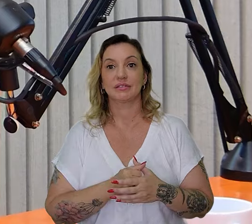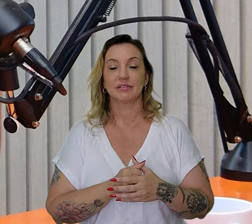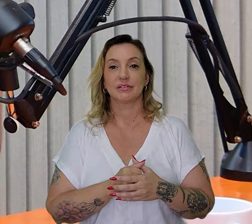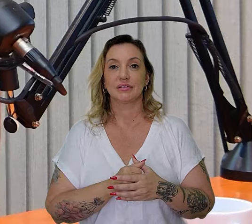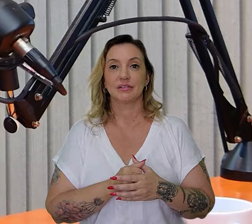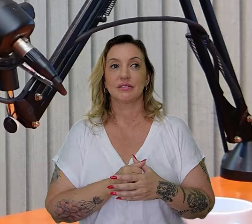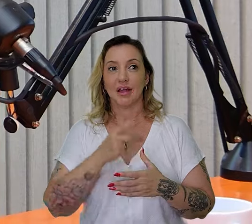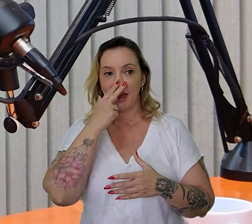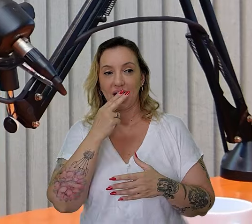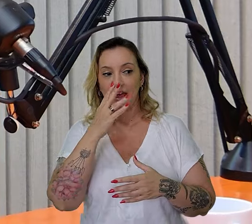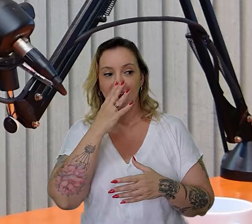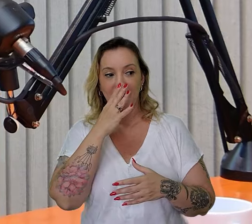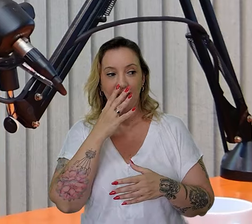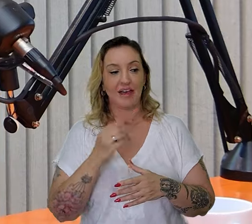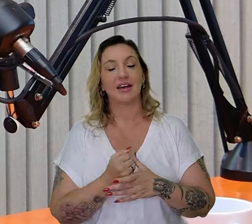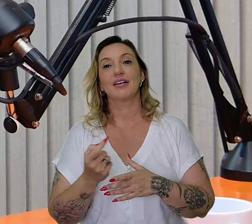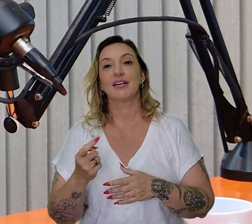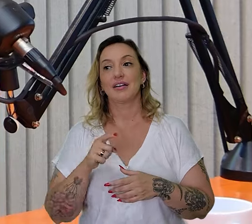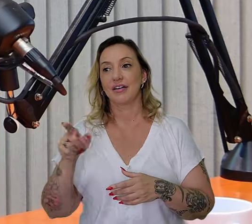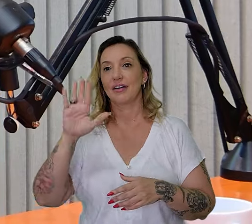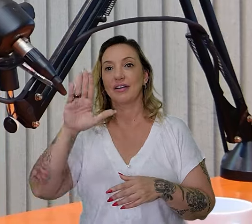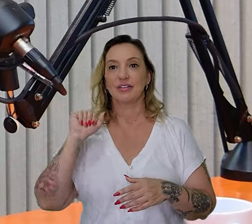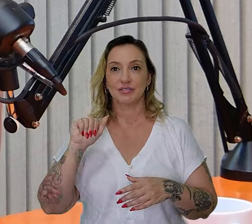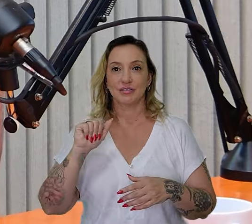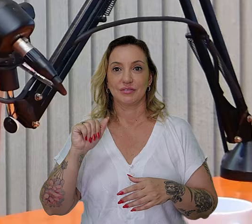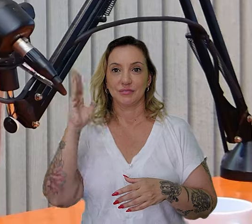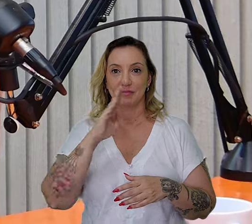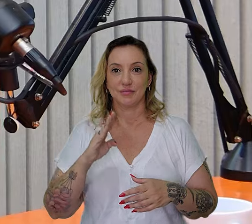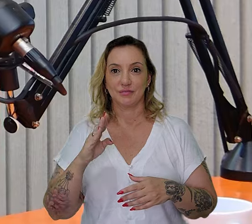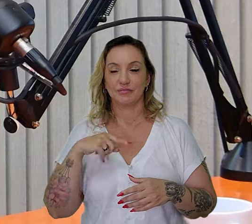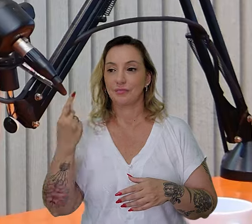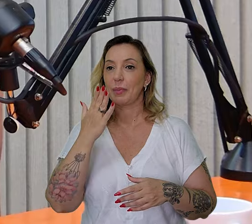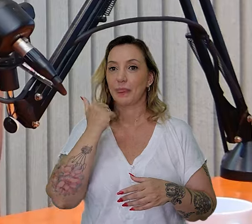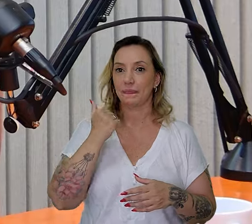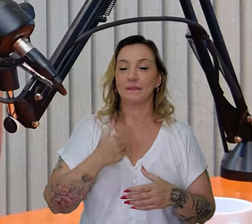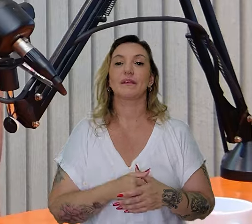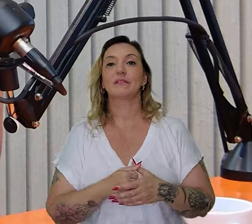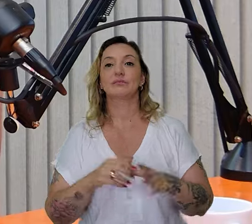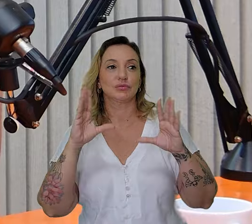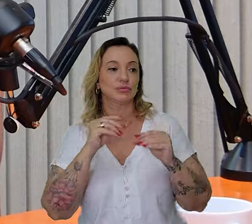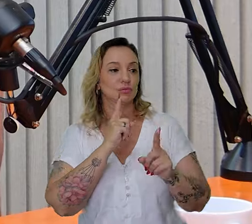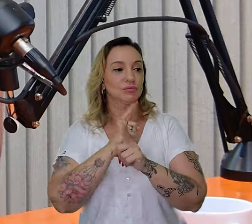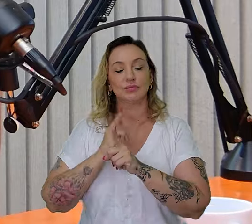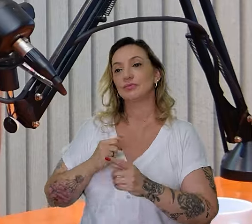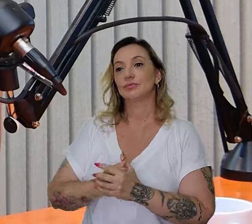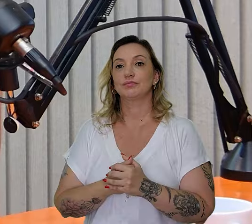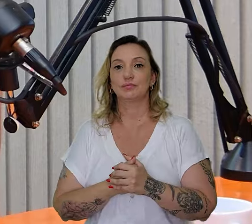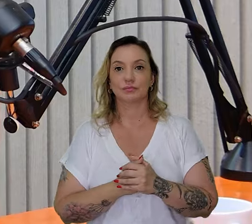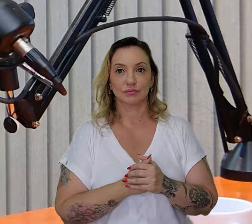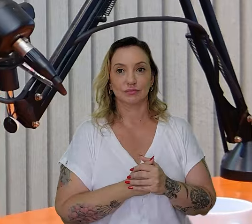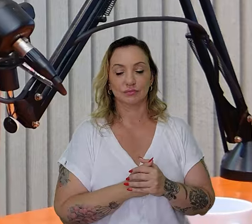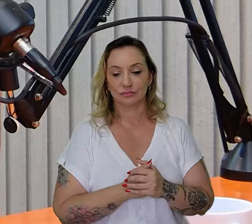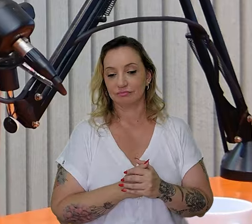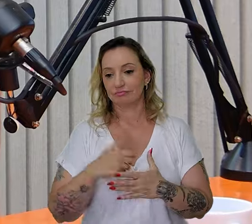vou toda vez que eu vou eu chamo os brasileiros pra gente almoçar ou pra gente jantar pra gente se encontrar e eu vou sei lá cada agora eu tô indo